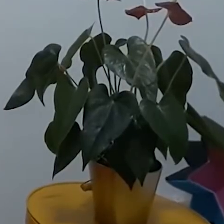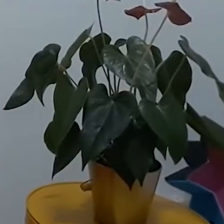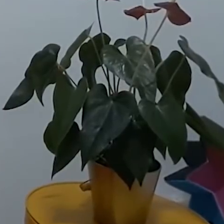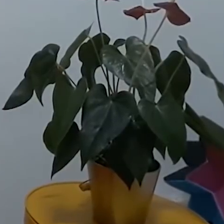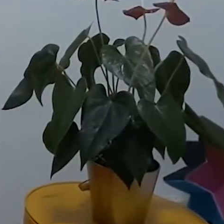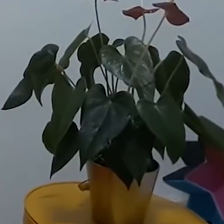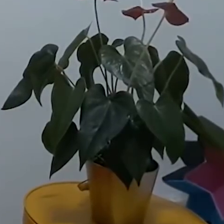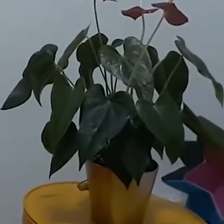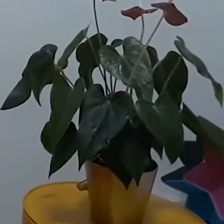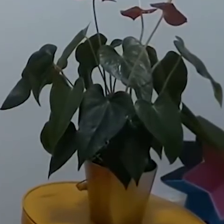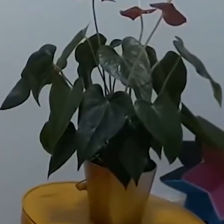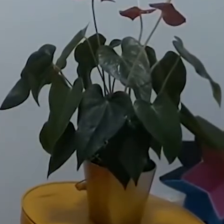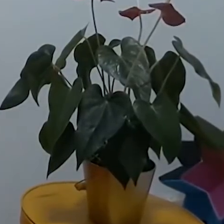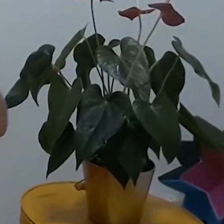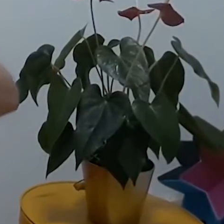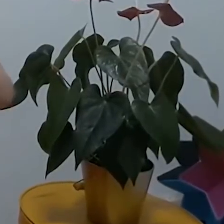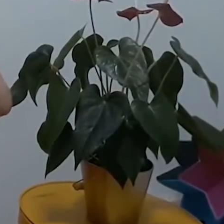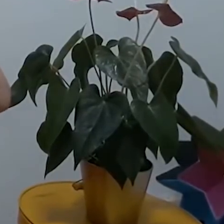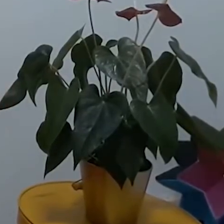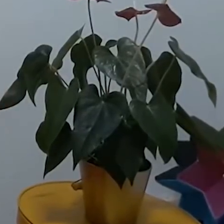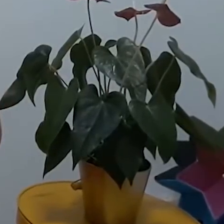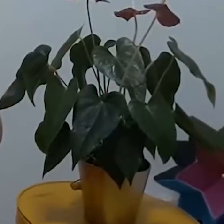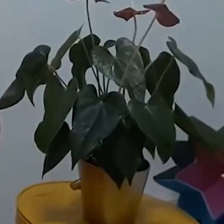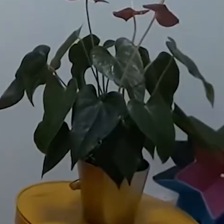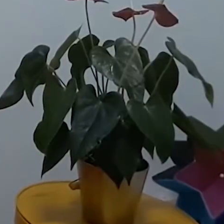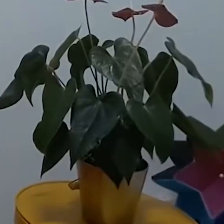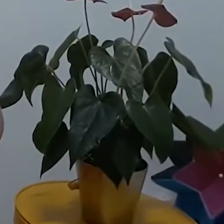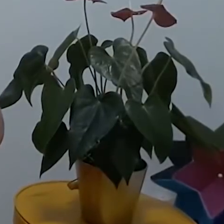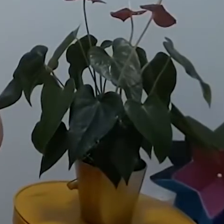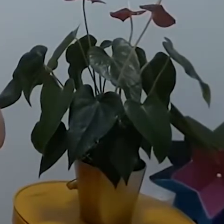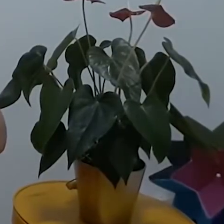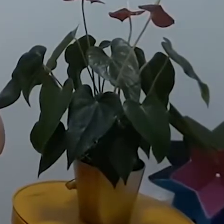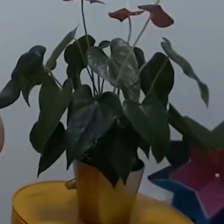em Portugal, sinal Portugal. Portugal.